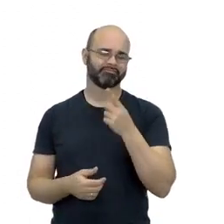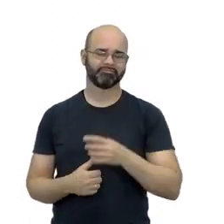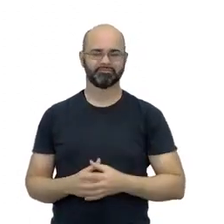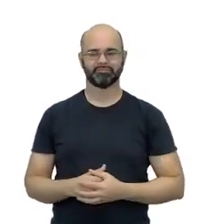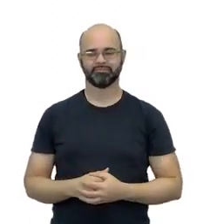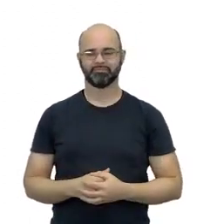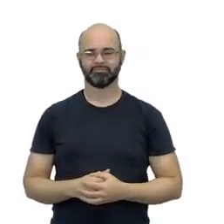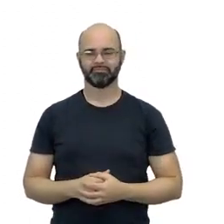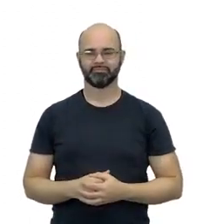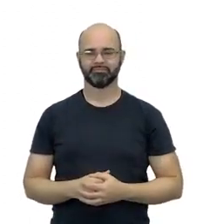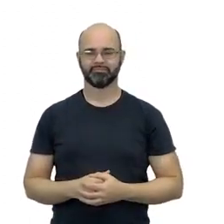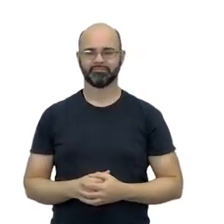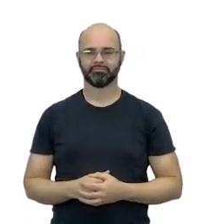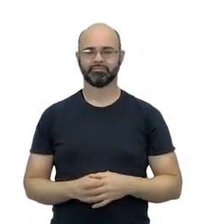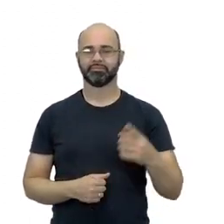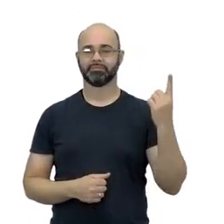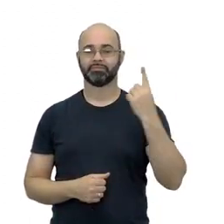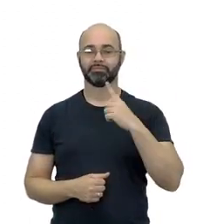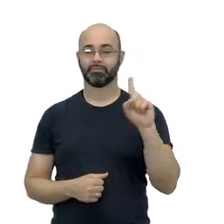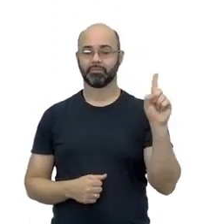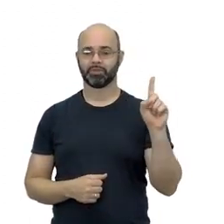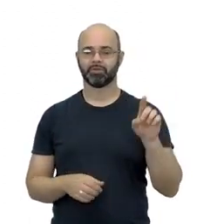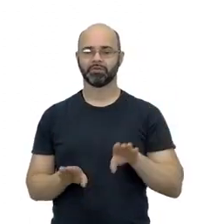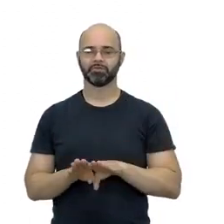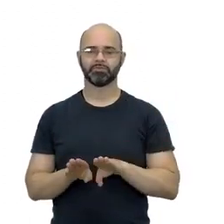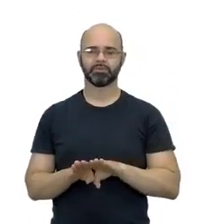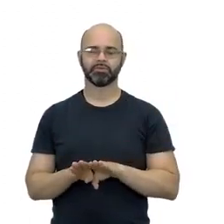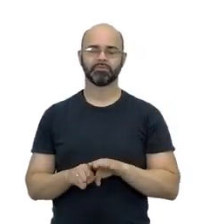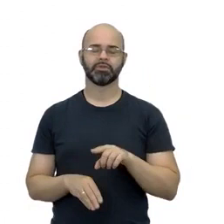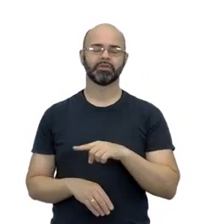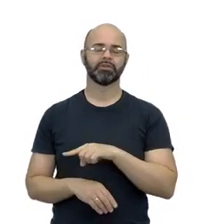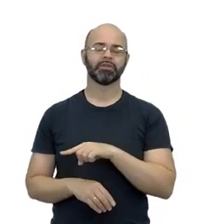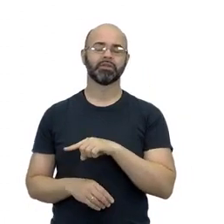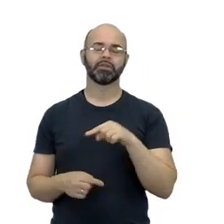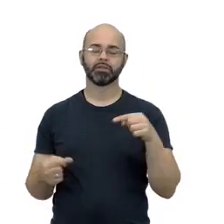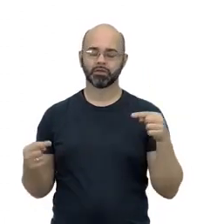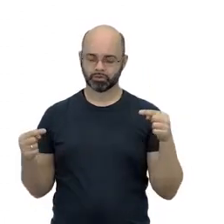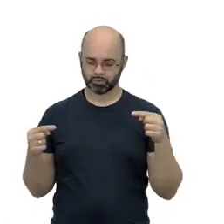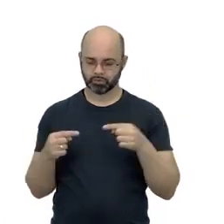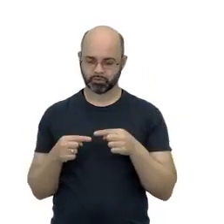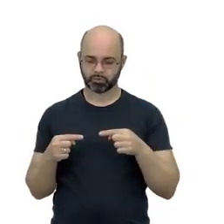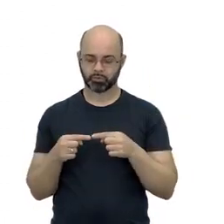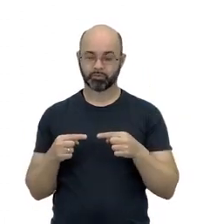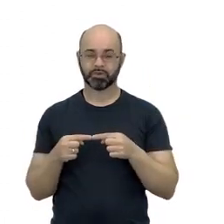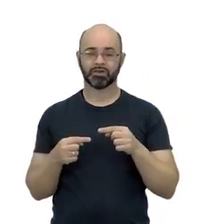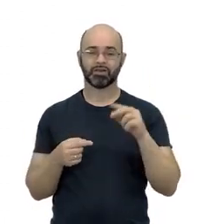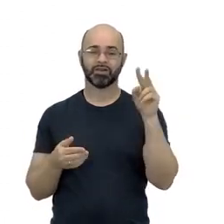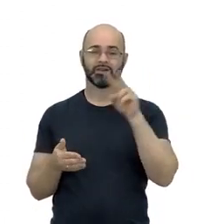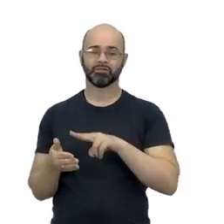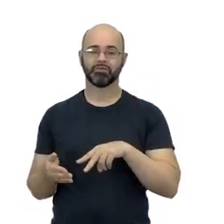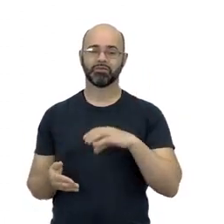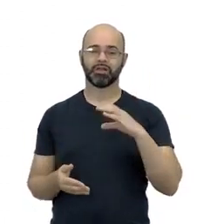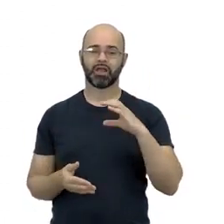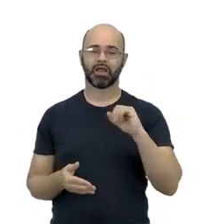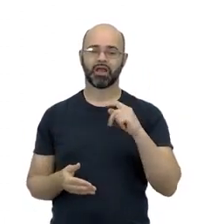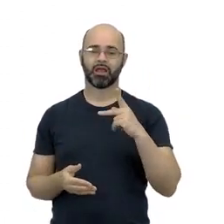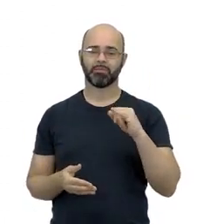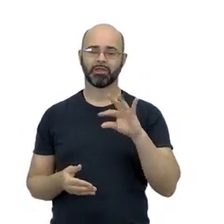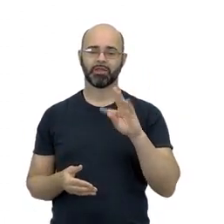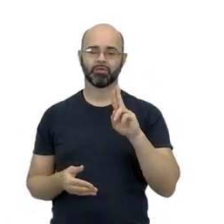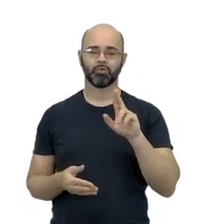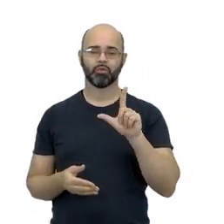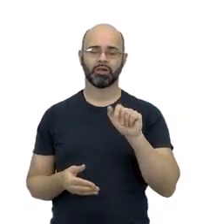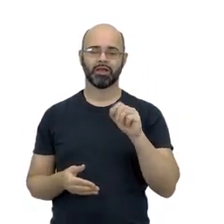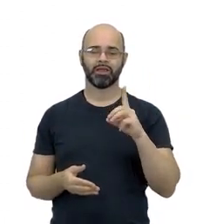último aspecto da leitura em voz alta é que ela combina com a leitura capitulada, que é a outra modalidade